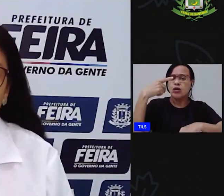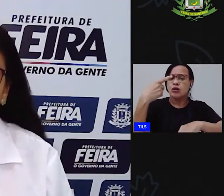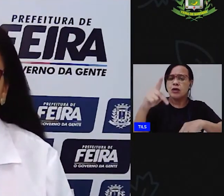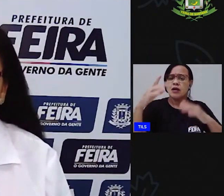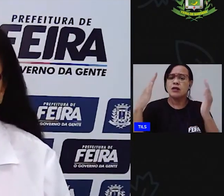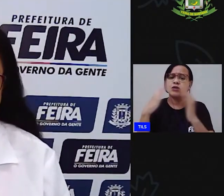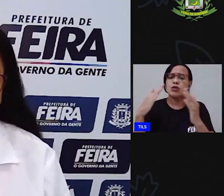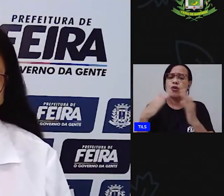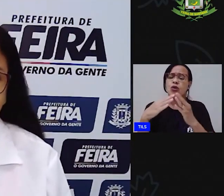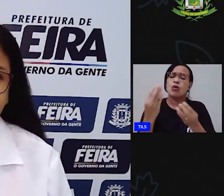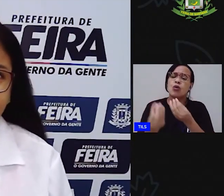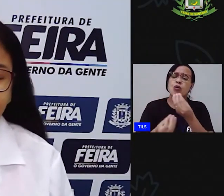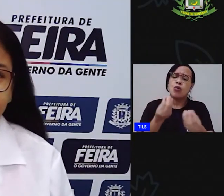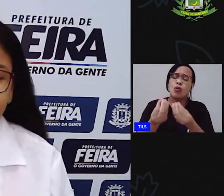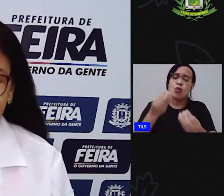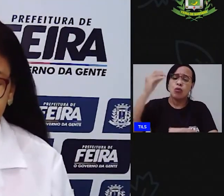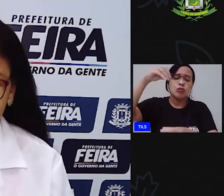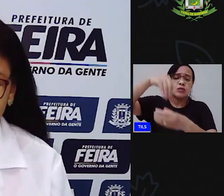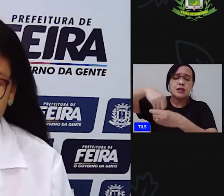O que tem na sala?